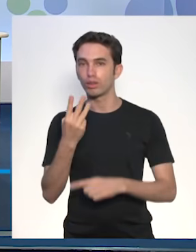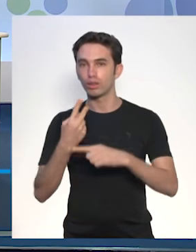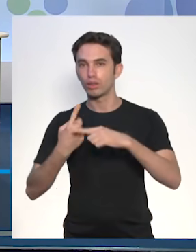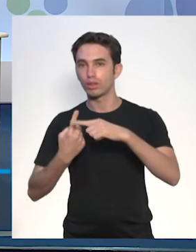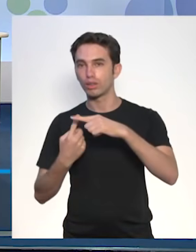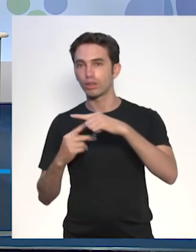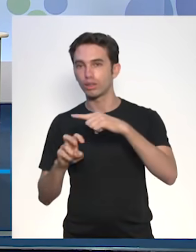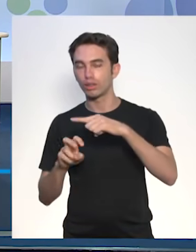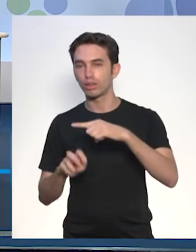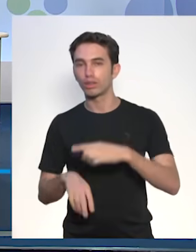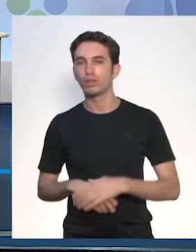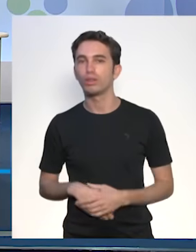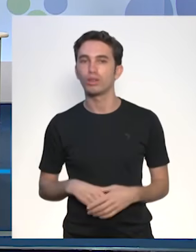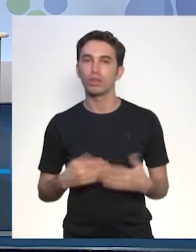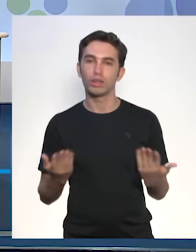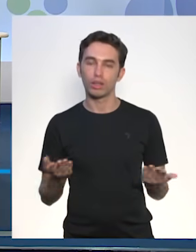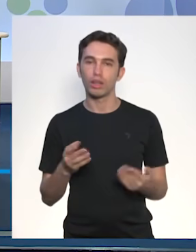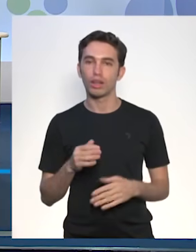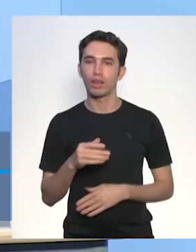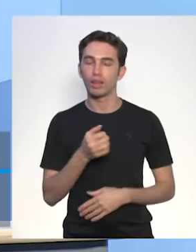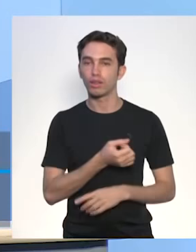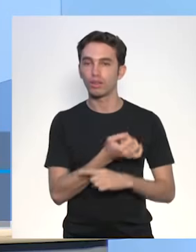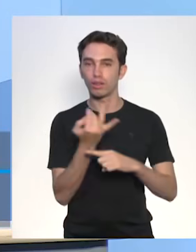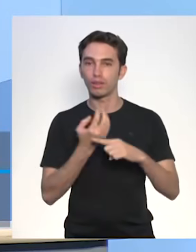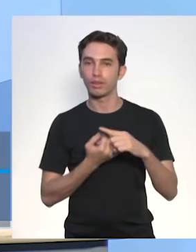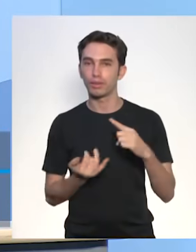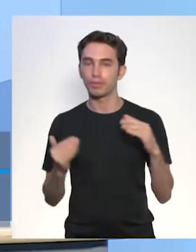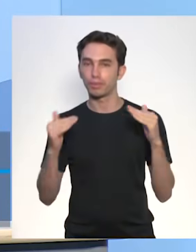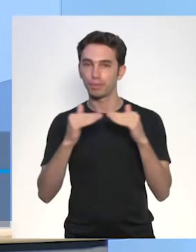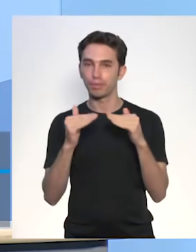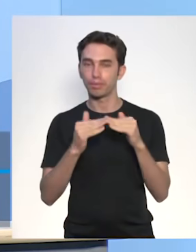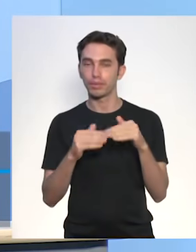frações são equivalentes, Tony. Pessoal dando bom